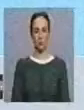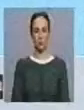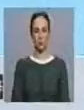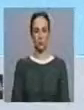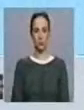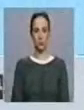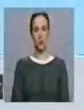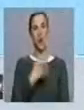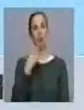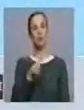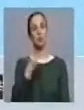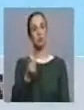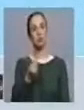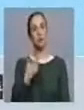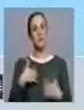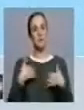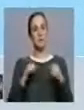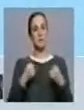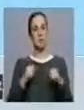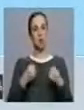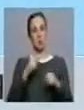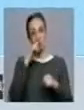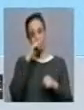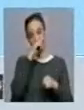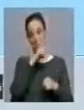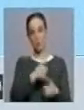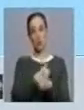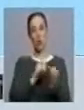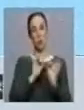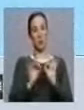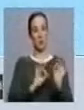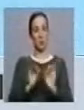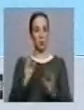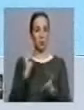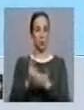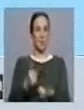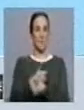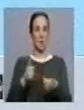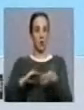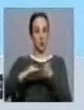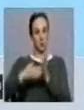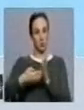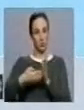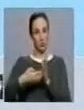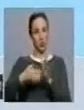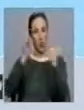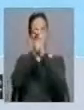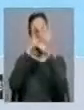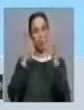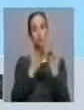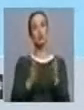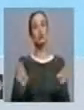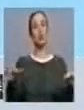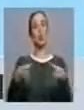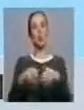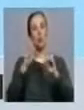os estudantes mais anciosos conseguem nos níveis de preparação eo melhor resultado dos exames a conclusão de um estudo do grupo de investigadores